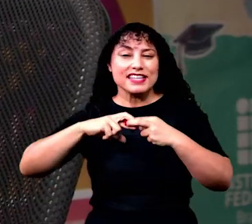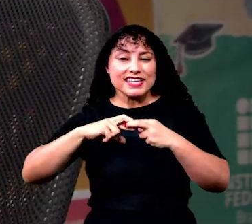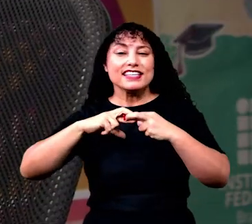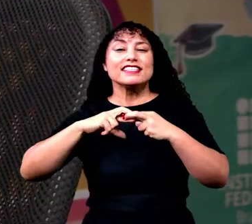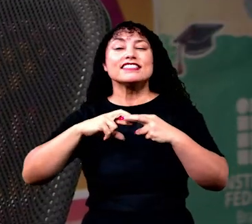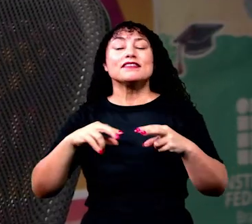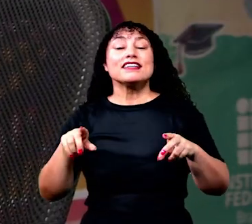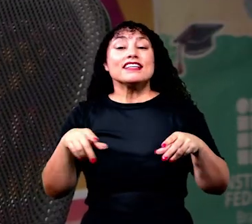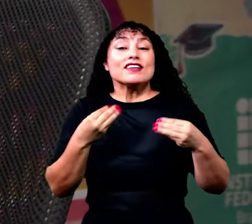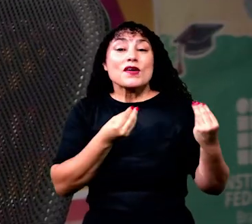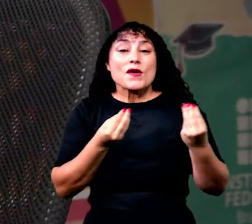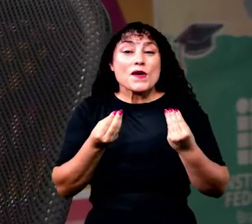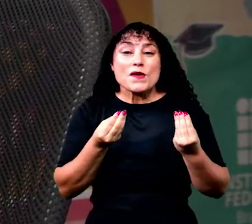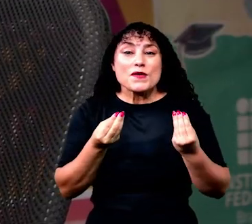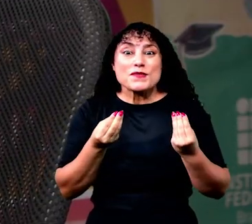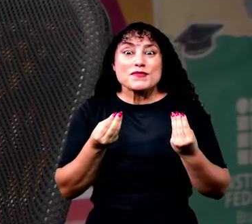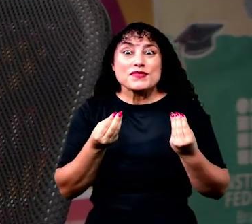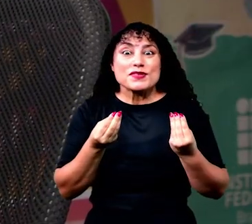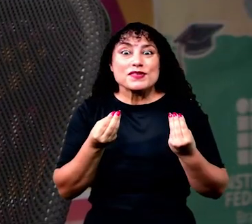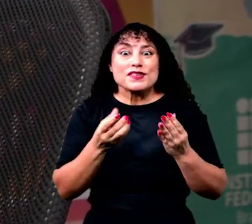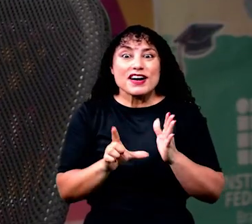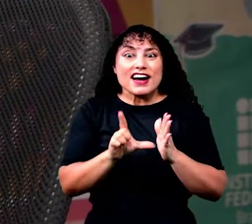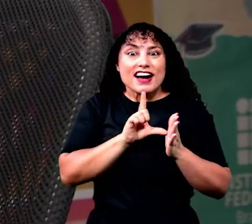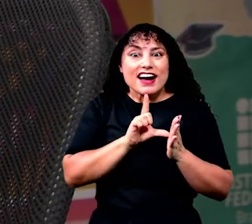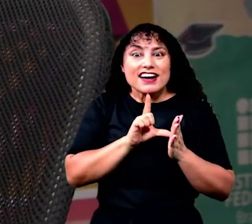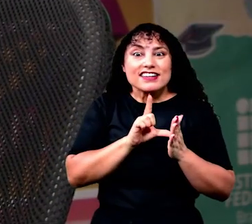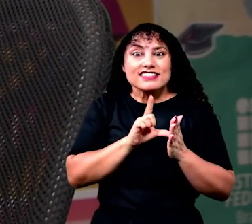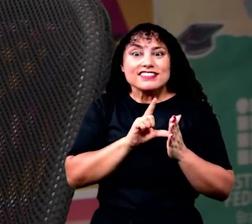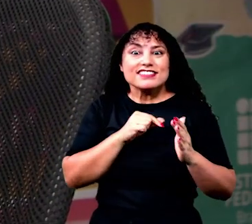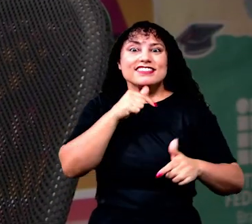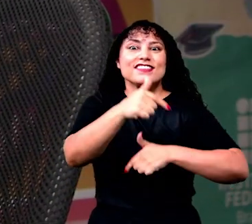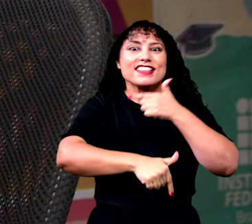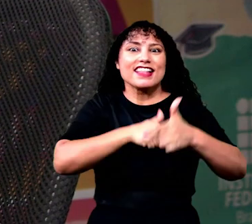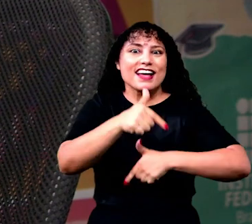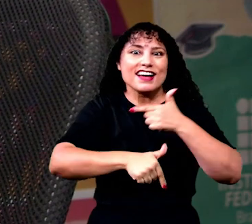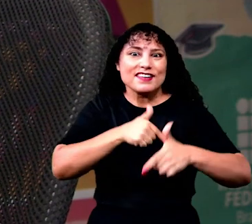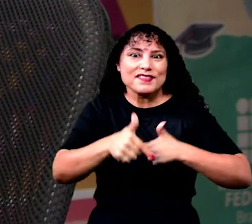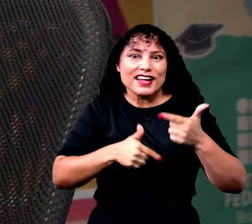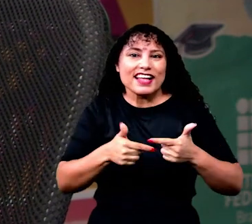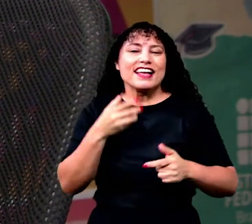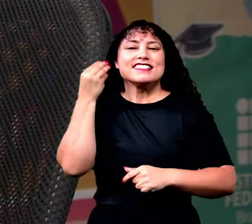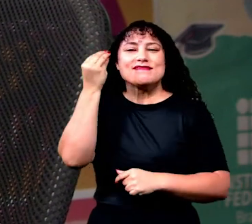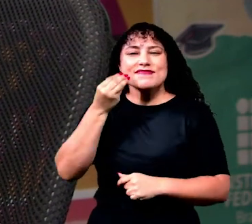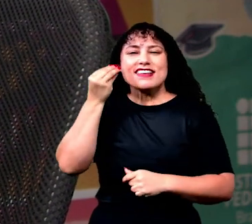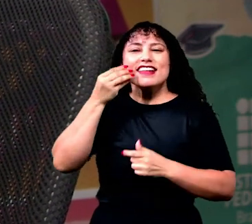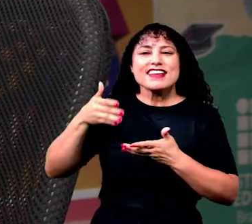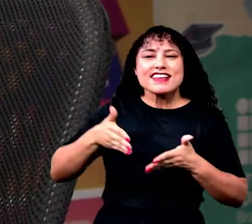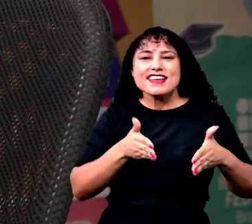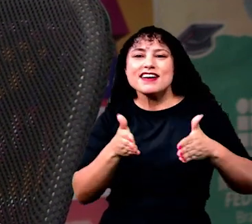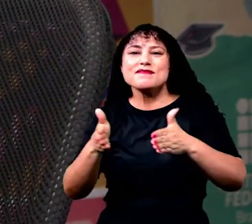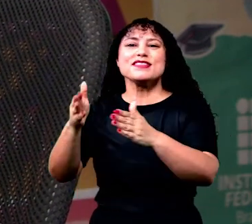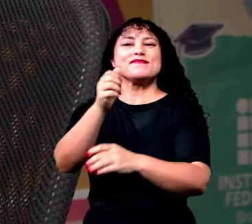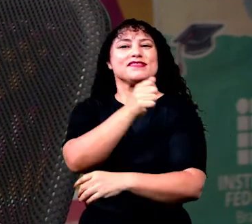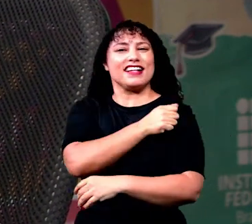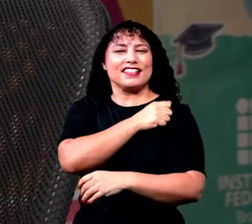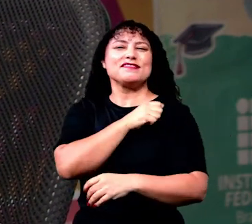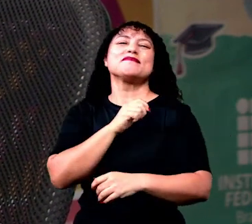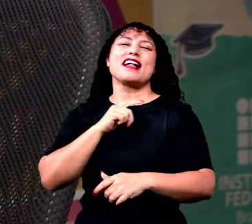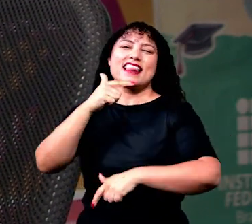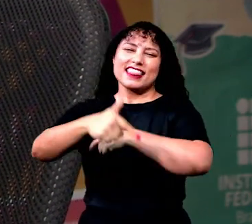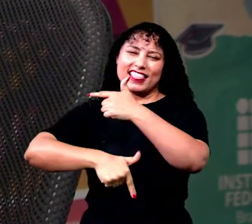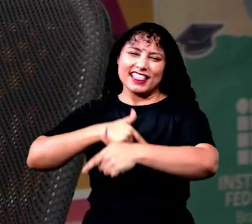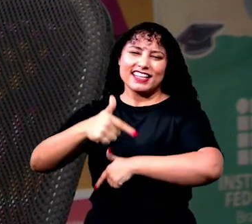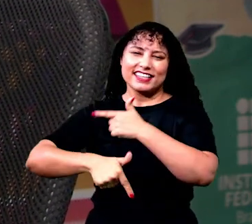como, digamos que um pré-mercado de trabalho, porque essas experiências encaminham os alunos para o mercado de